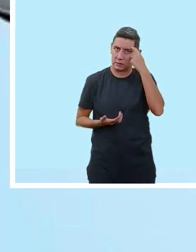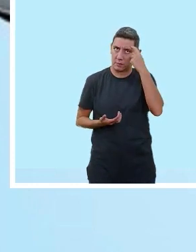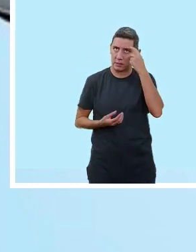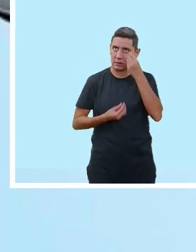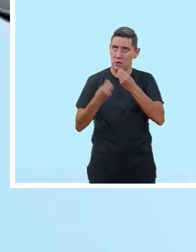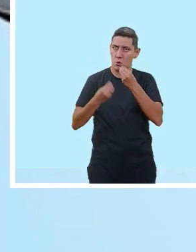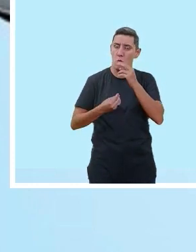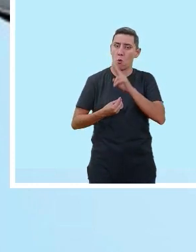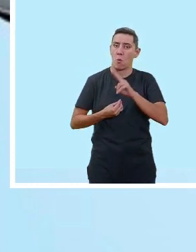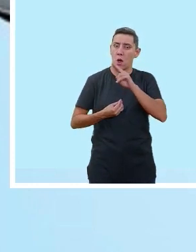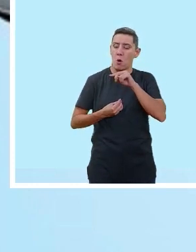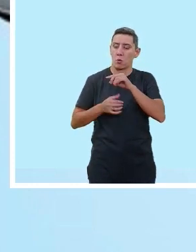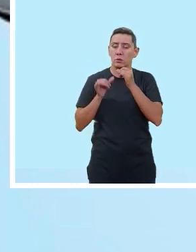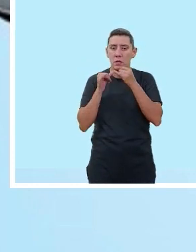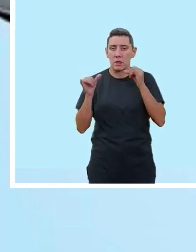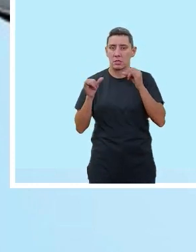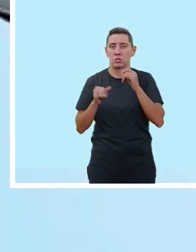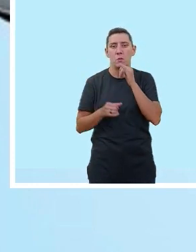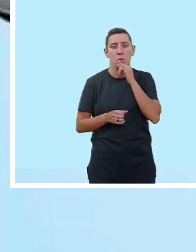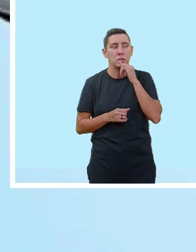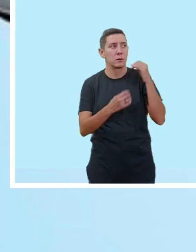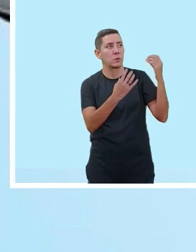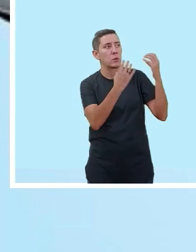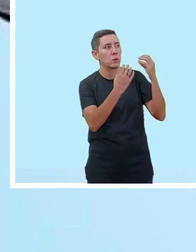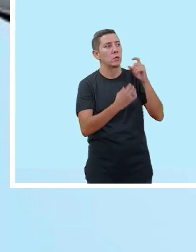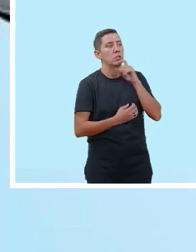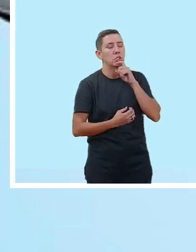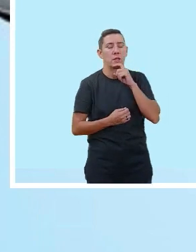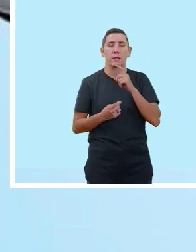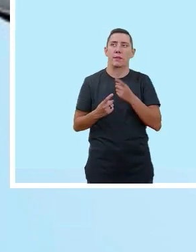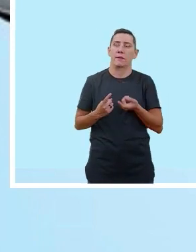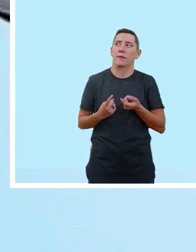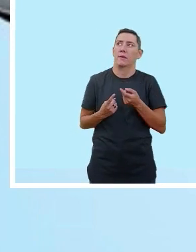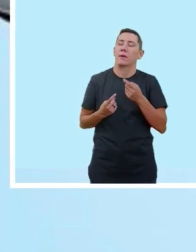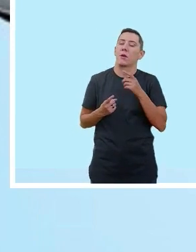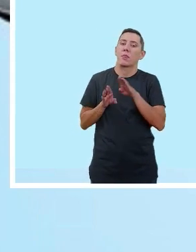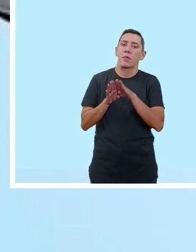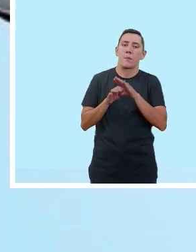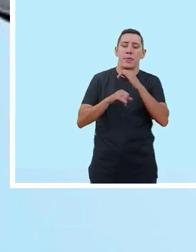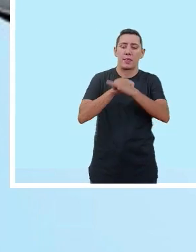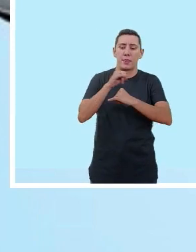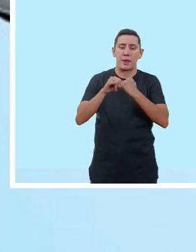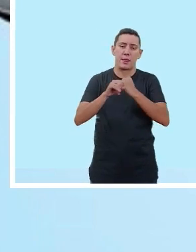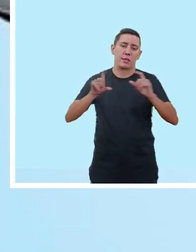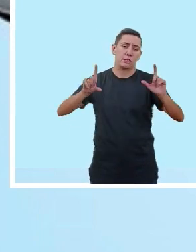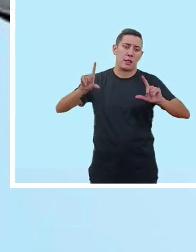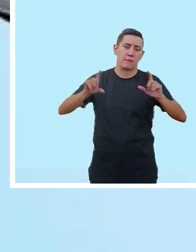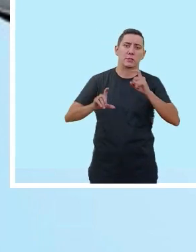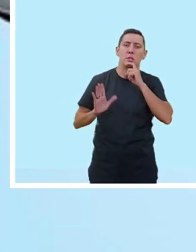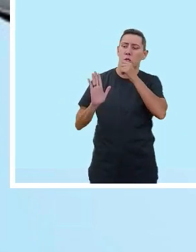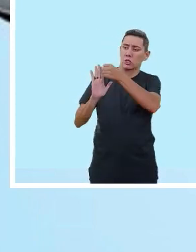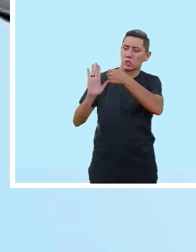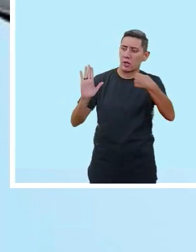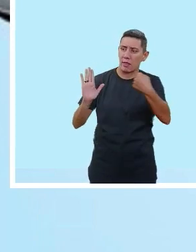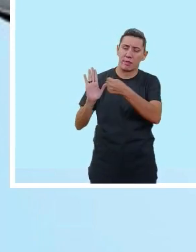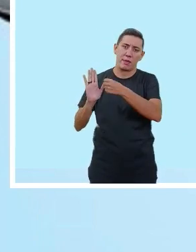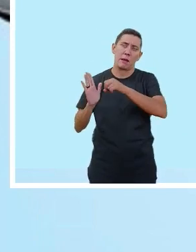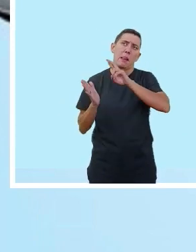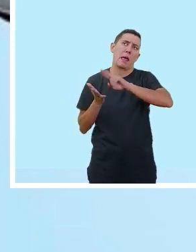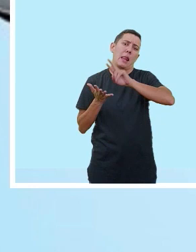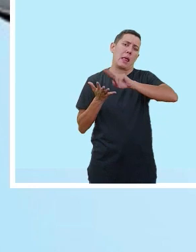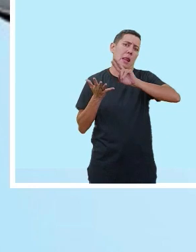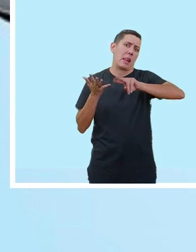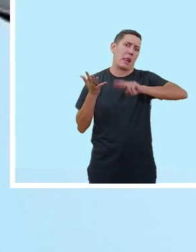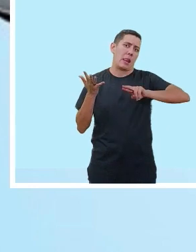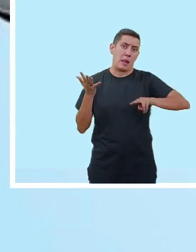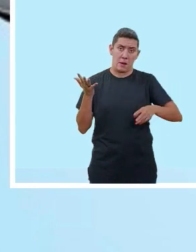desde sistemas de ar-condicionado, geladeiras, televisão, acesso à internet, entre outras coisas. O que é importante ter em relação a